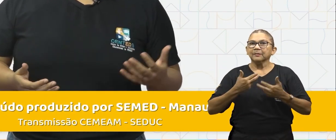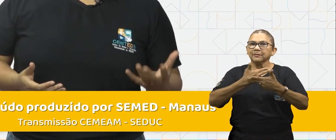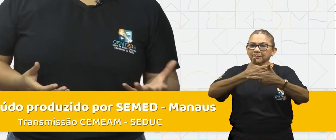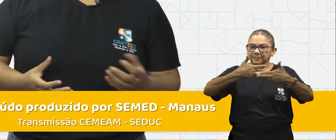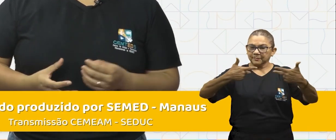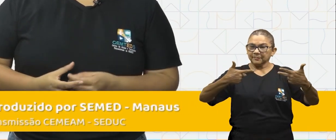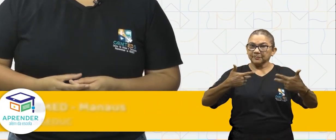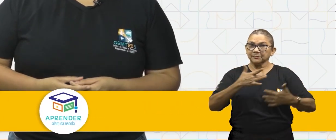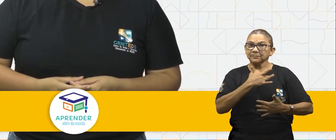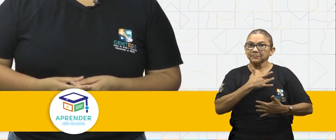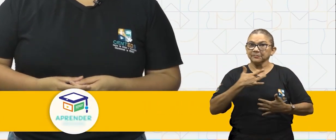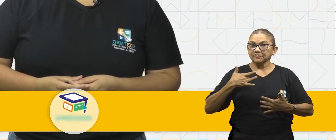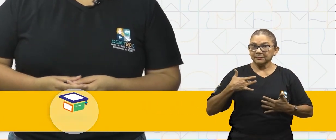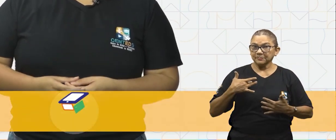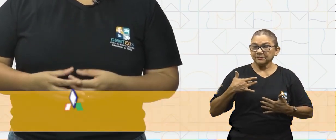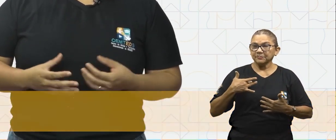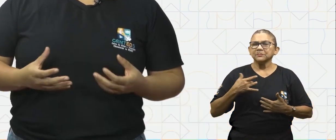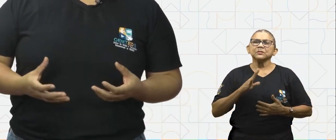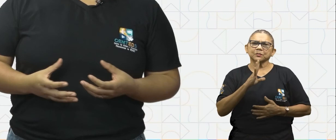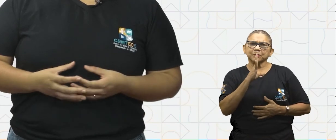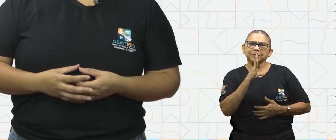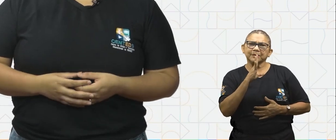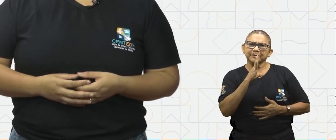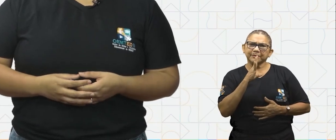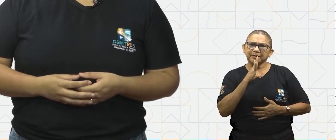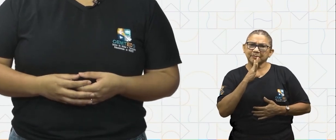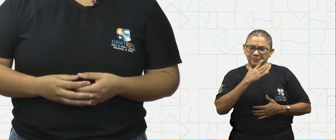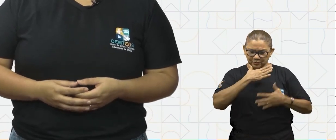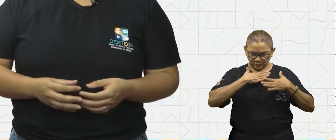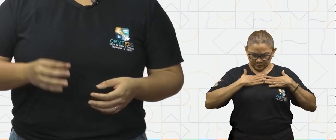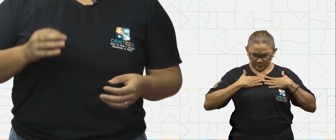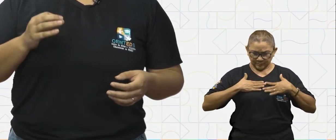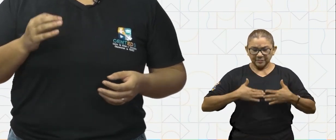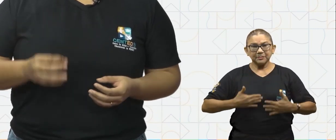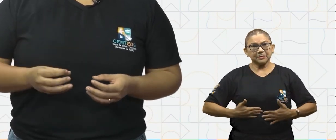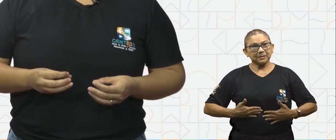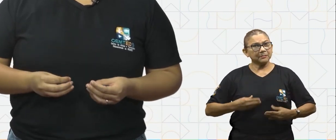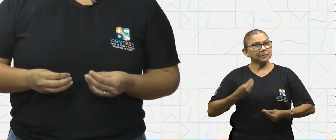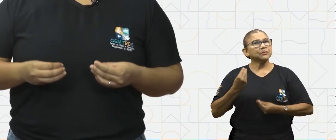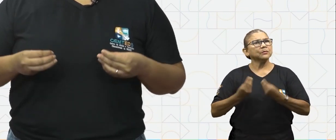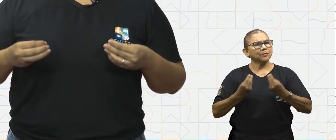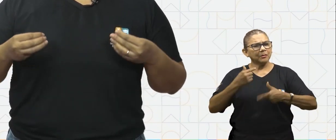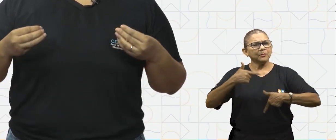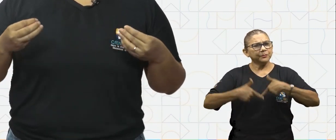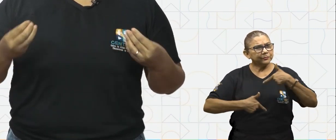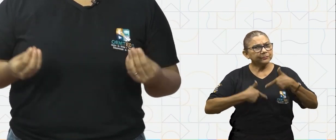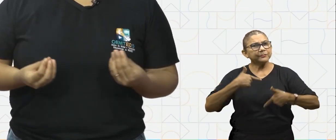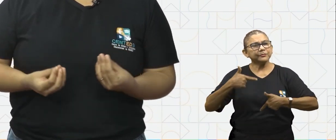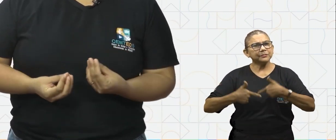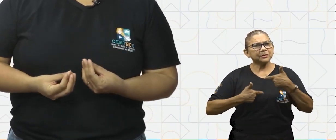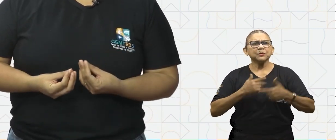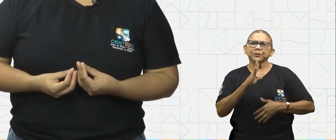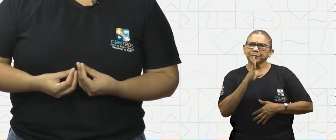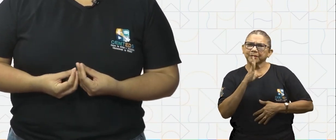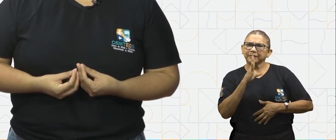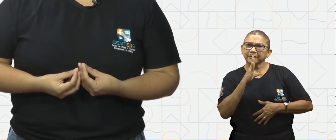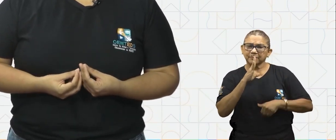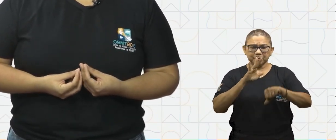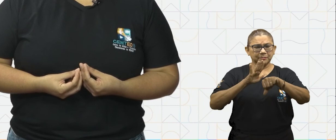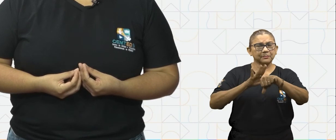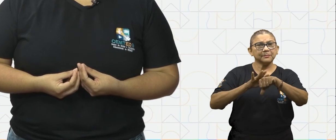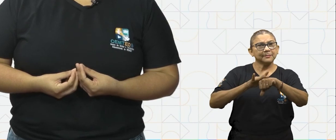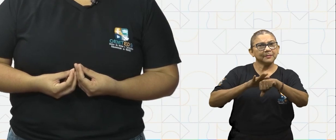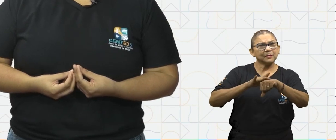os componentes do sistema respiratório e como ele funciona. Conhecemos algumas doenças relacionadas ao